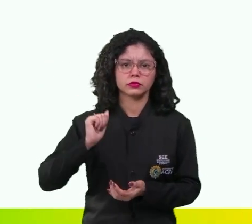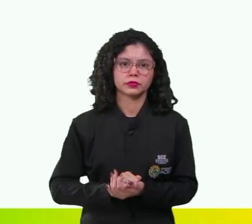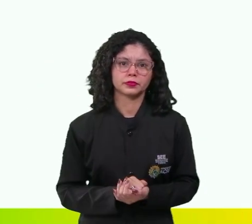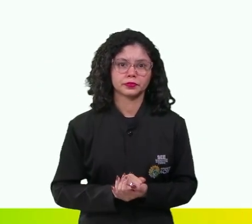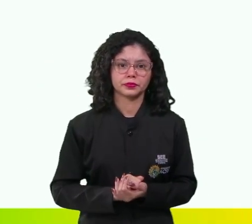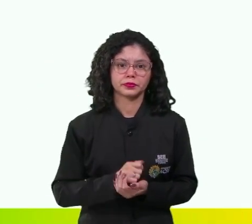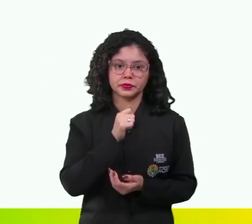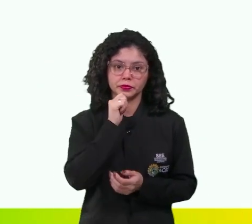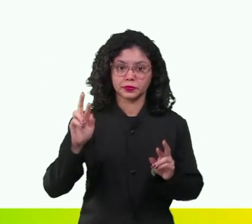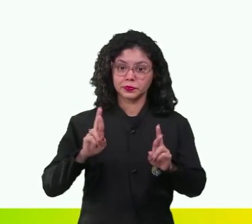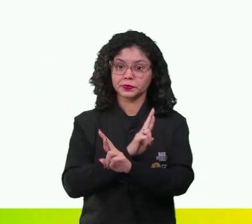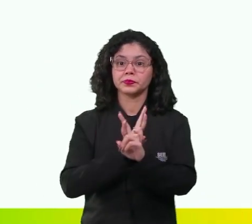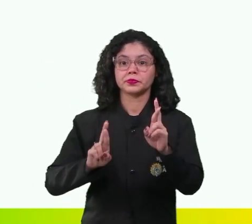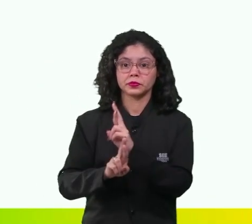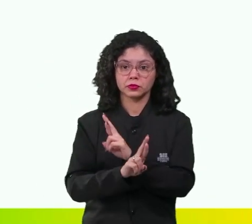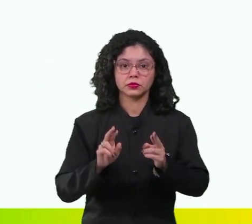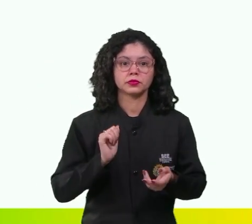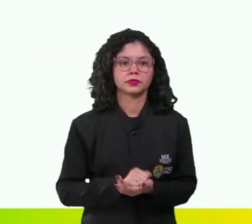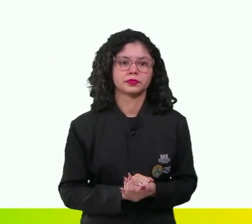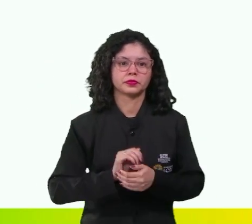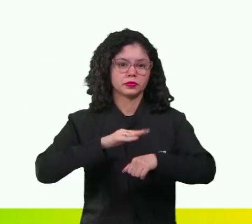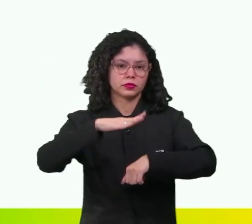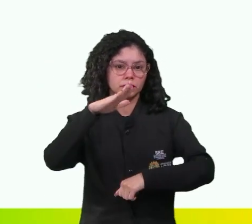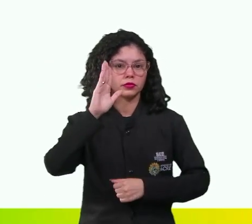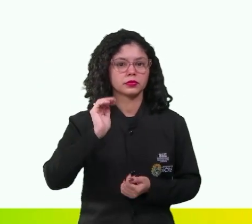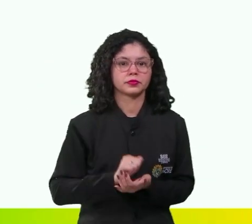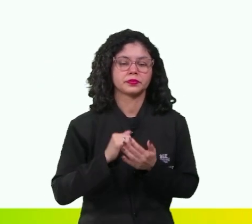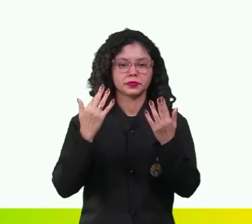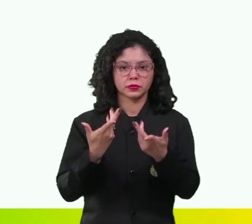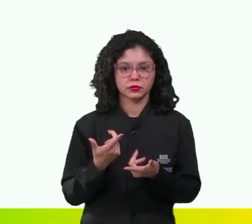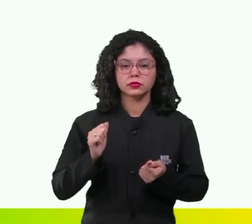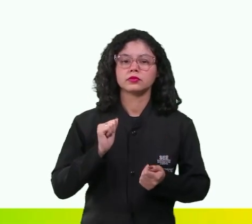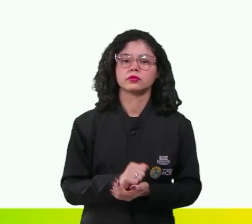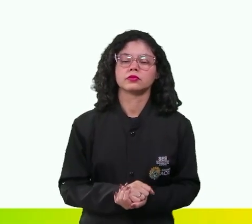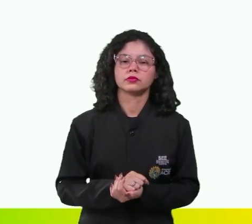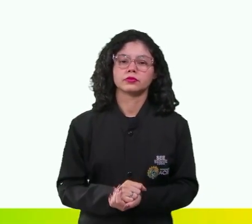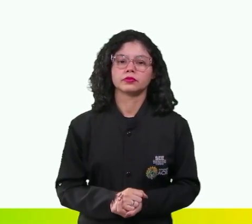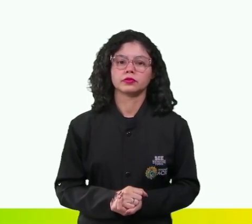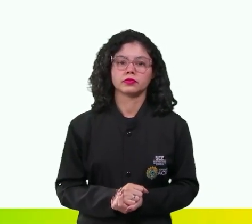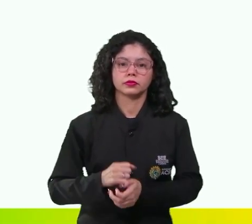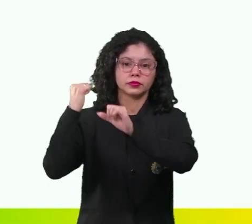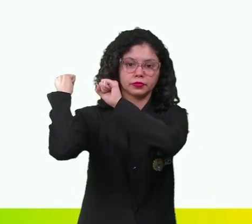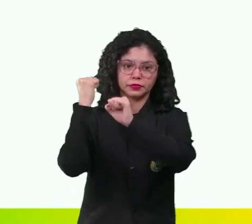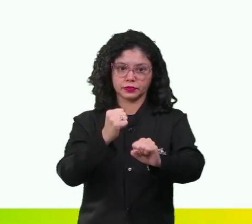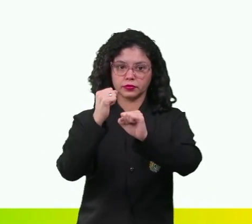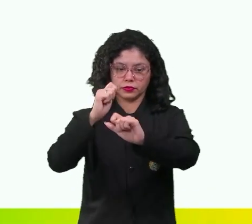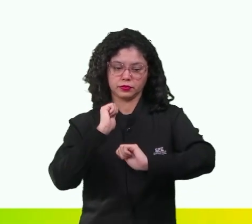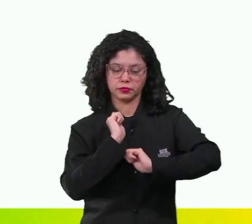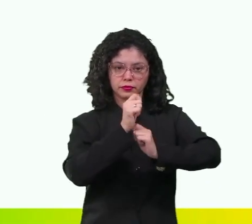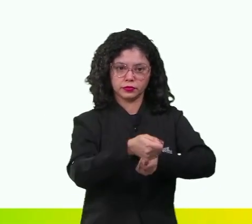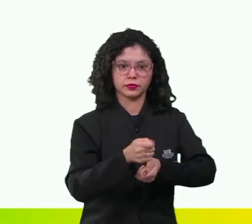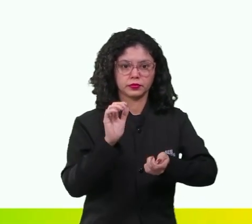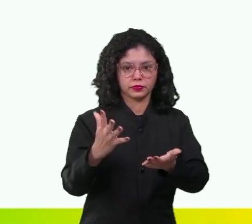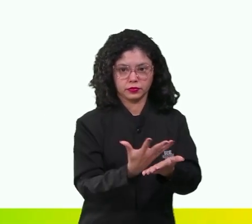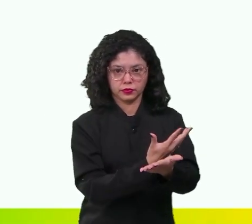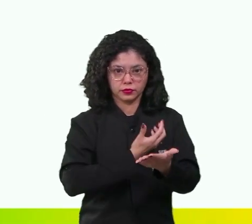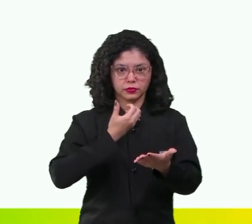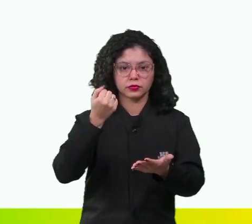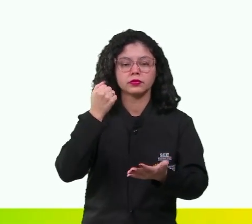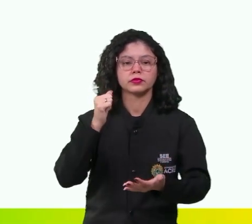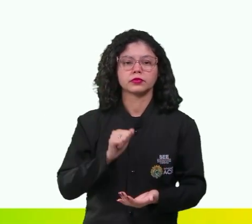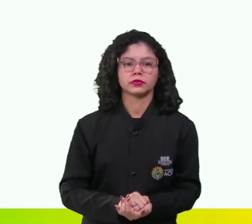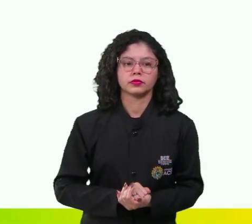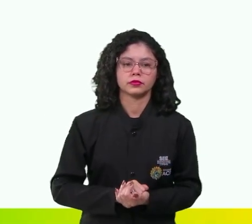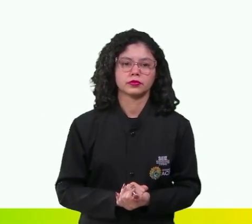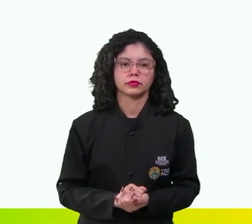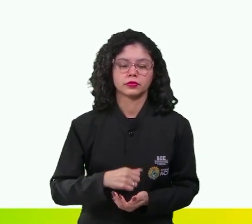Acontecia a interação. Então, era mais harmônica. O pessoal caçava, pescava e